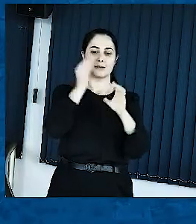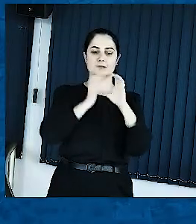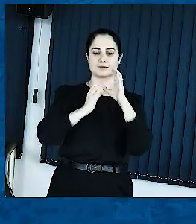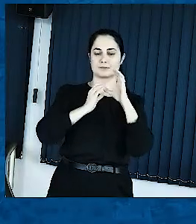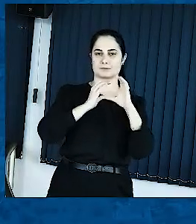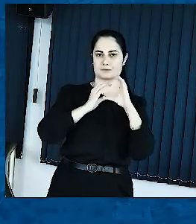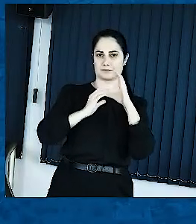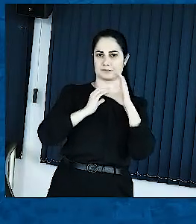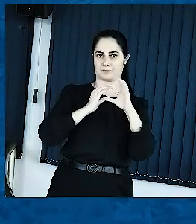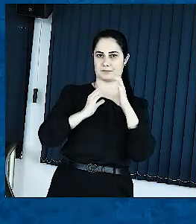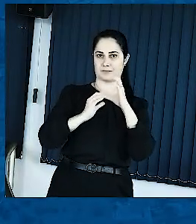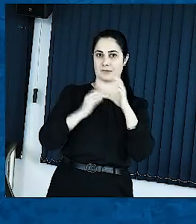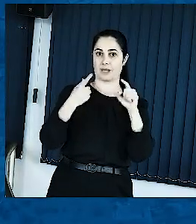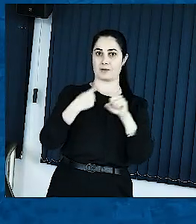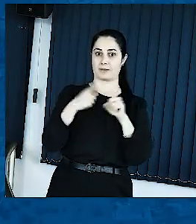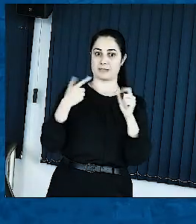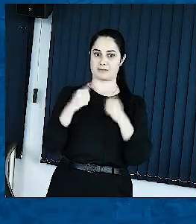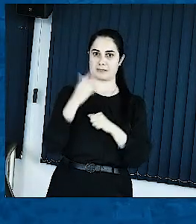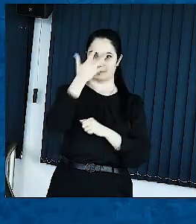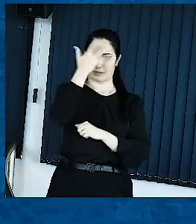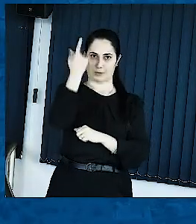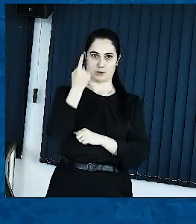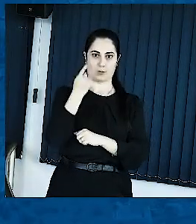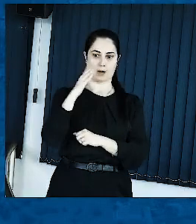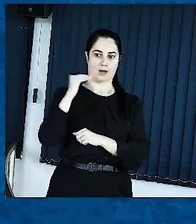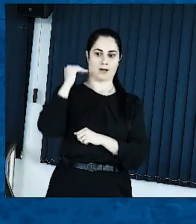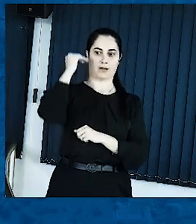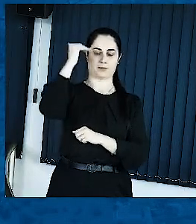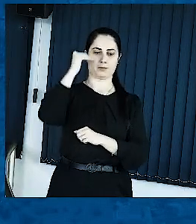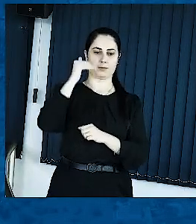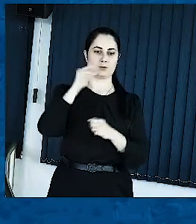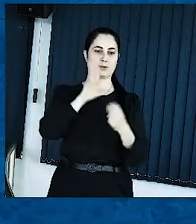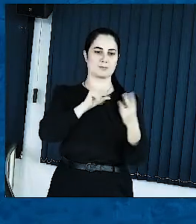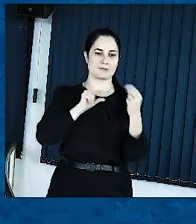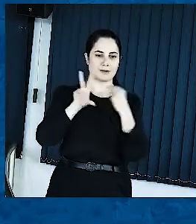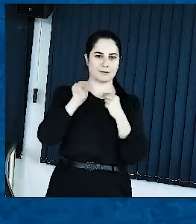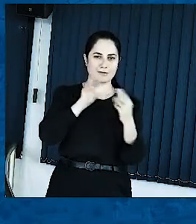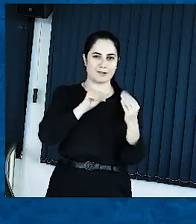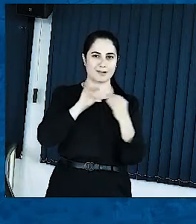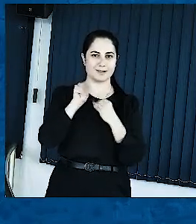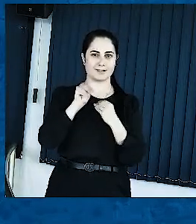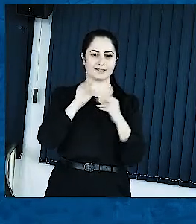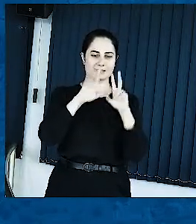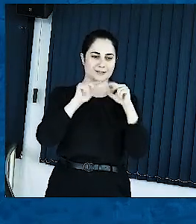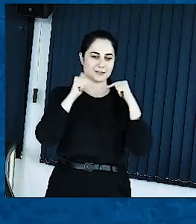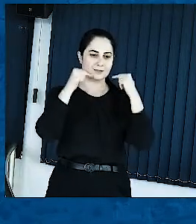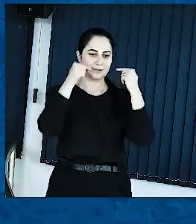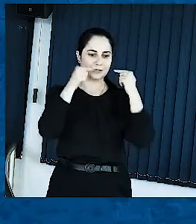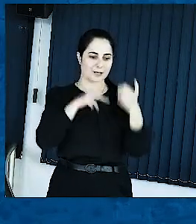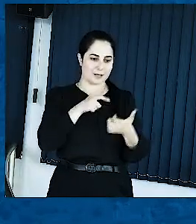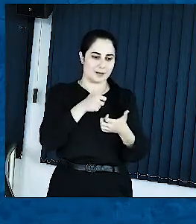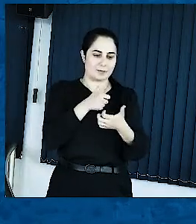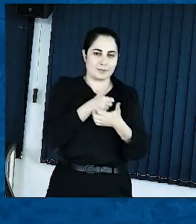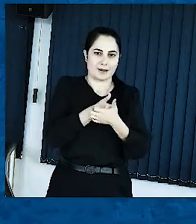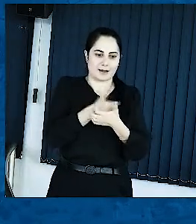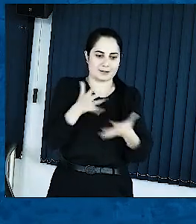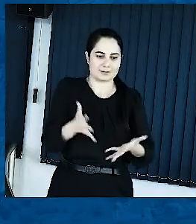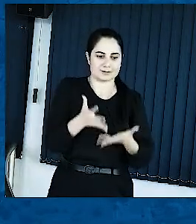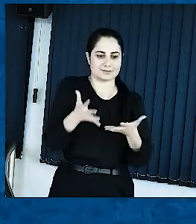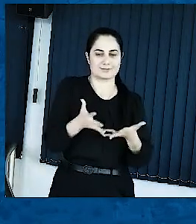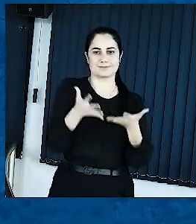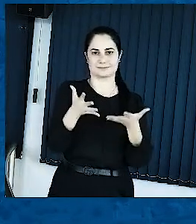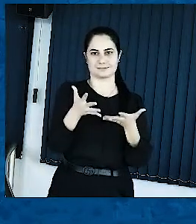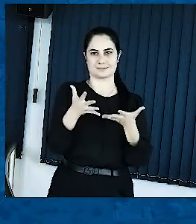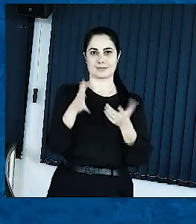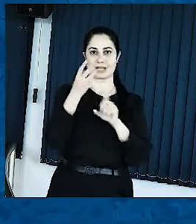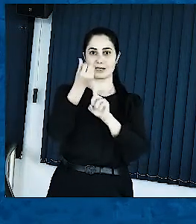comunicar. Mas ele precisa de um adulto que esteja ali conversando com ele, chegando perto, fazendo ele sorrir. Depois, com 6